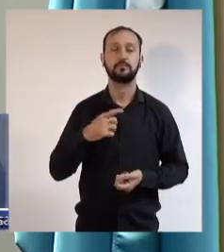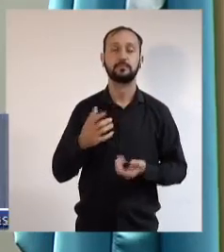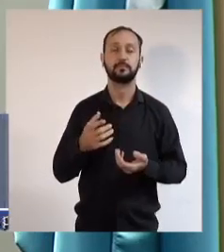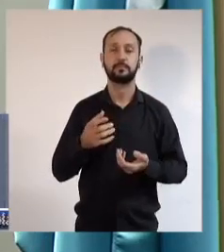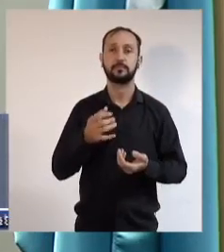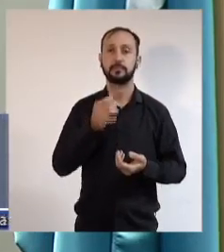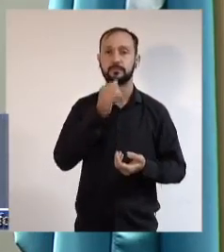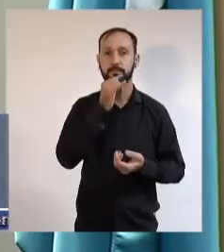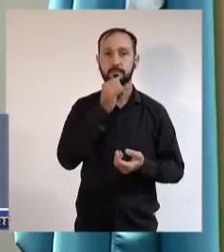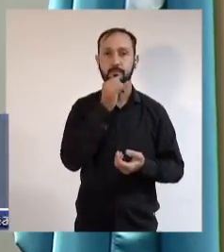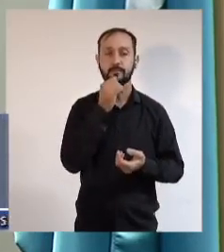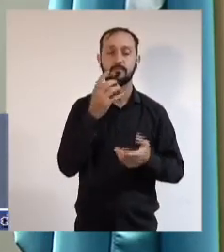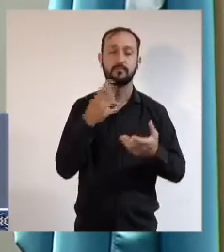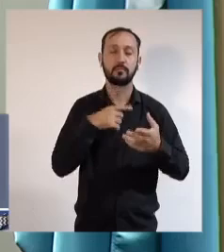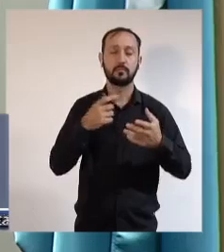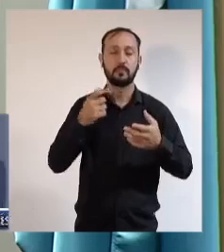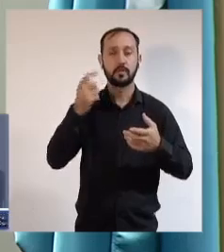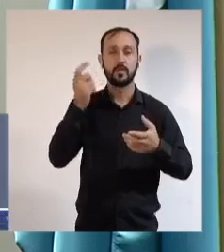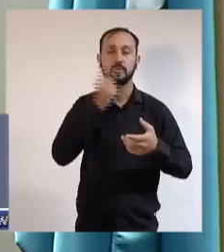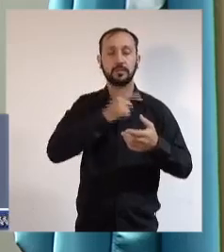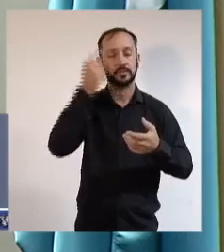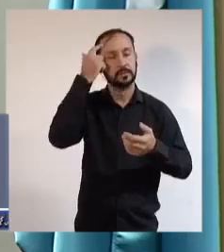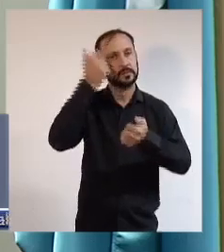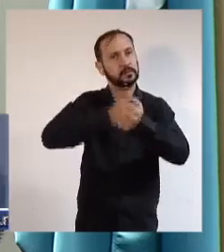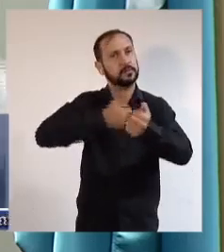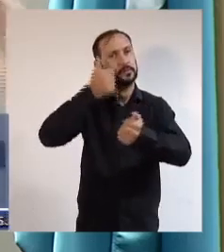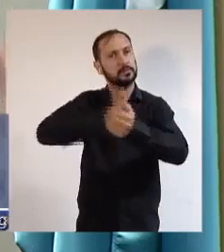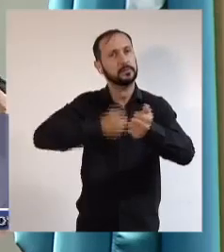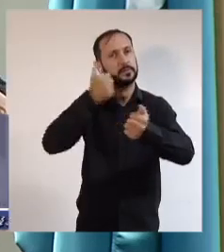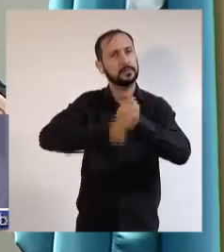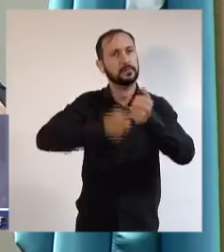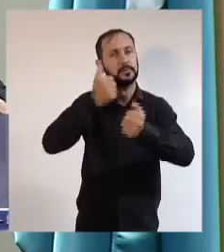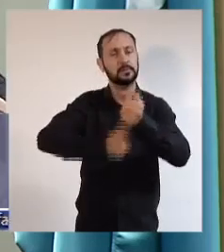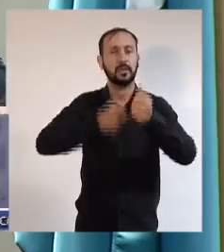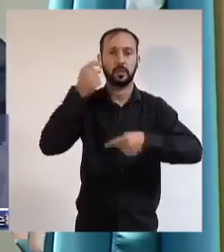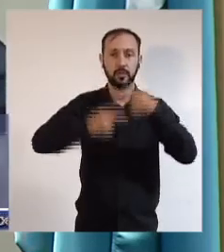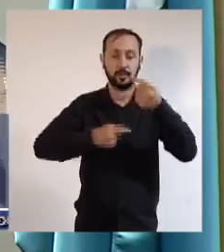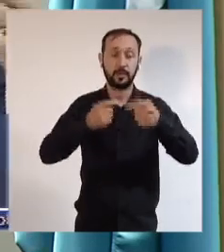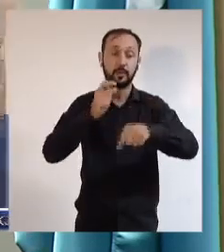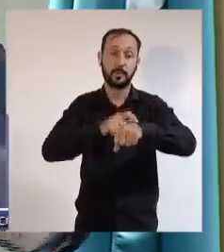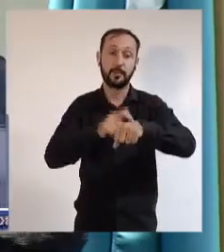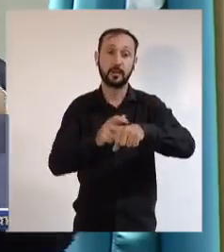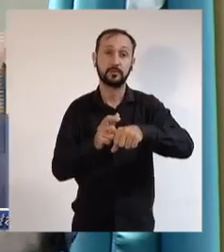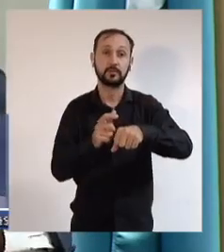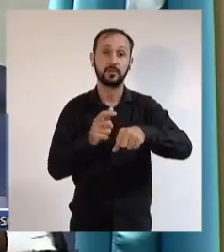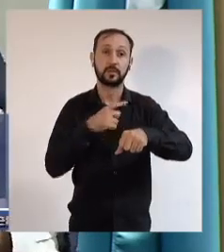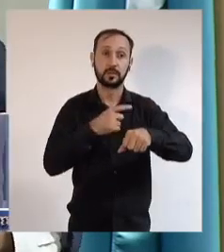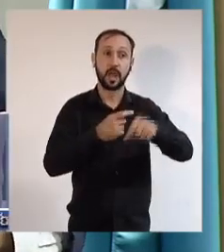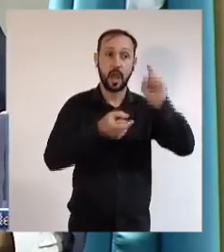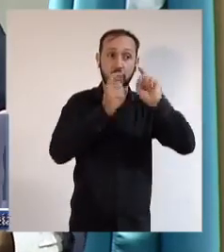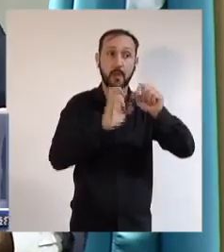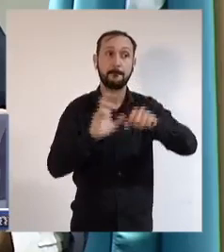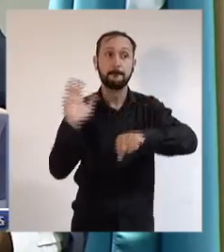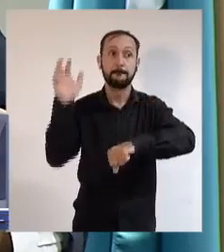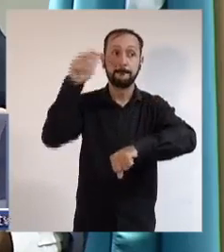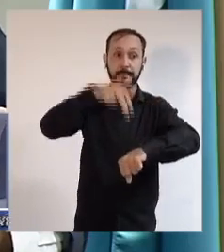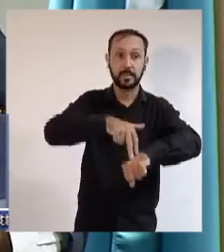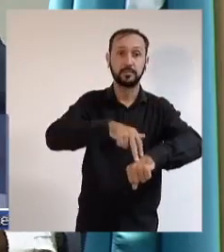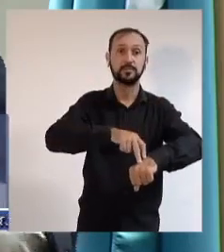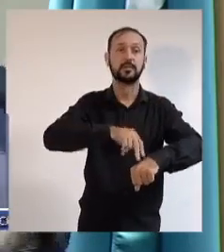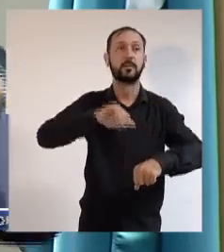é amadurecer a discussão para quando vir aqui já ter um encaminhamento